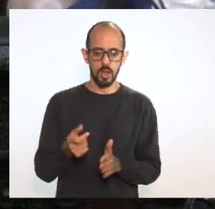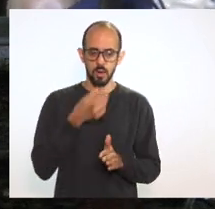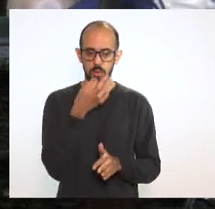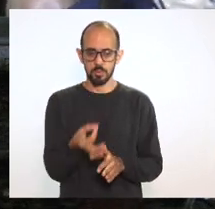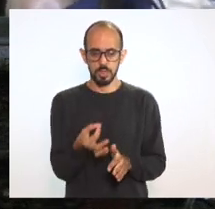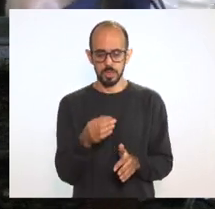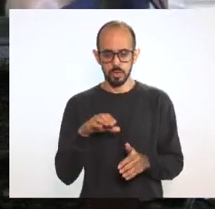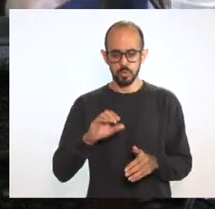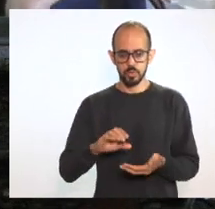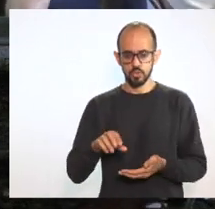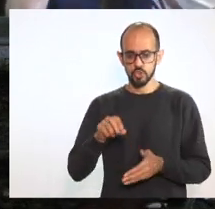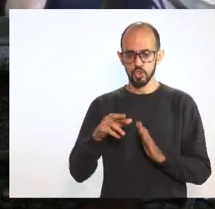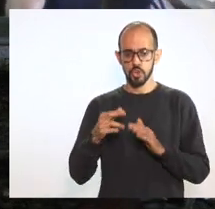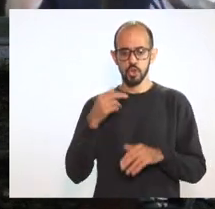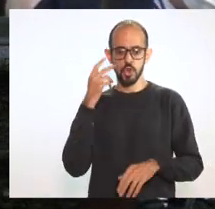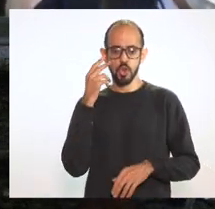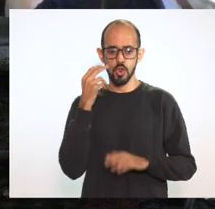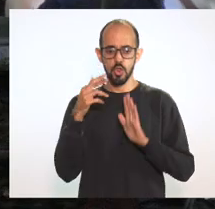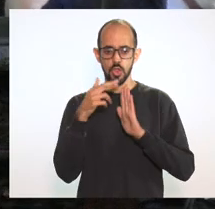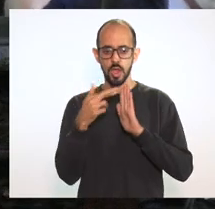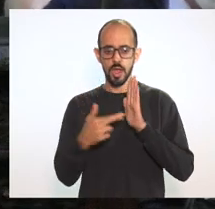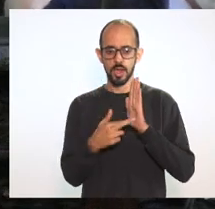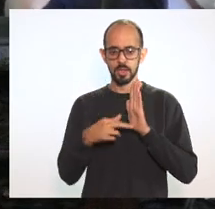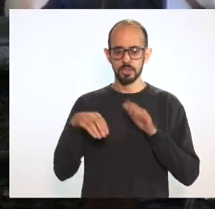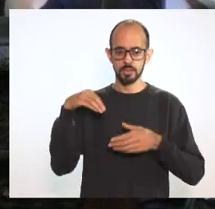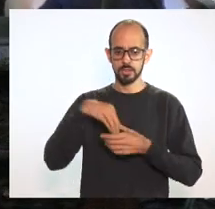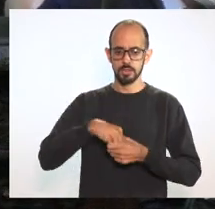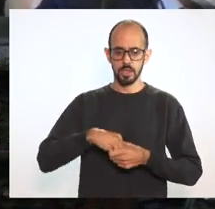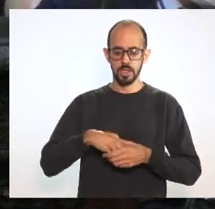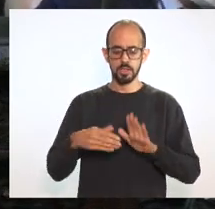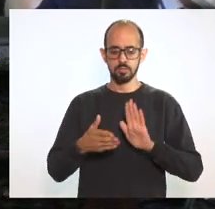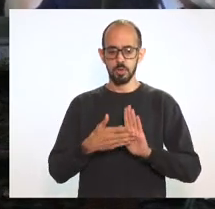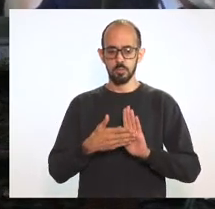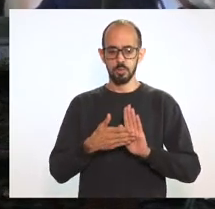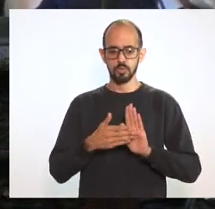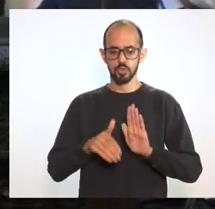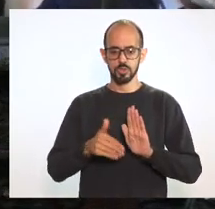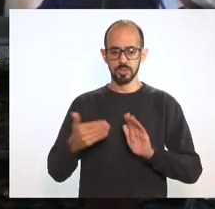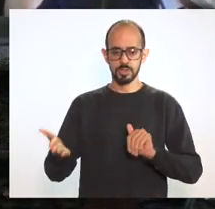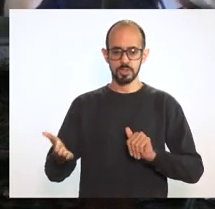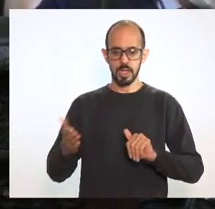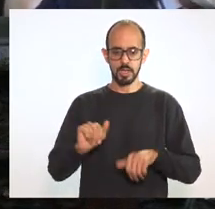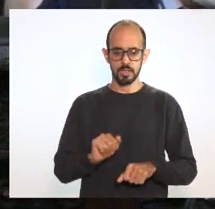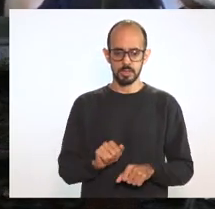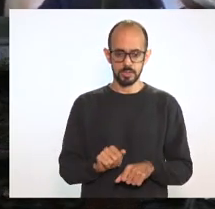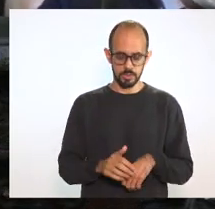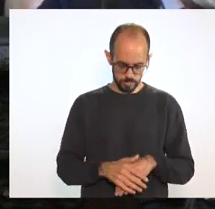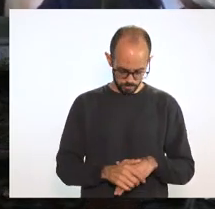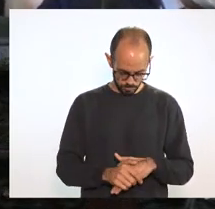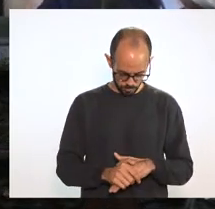comissões de normas internas e proposições externas. Presidência,